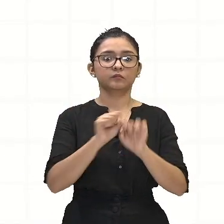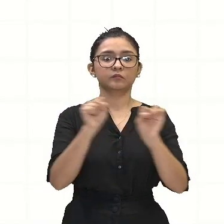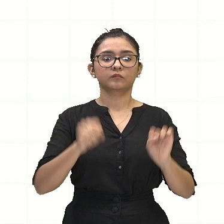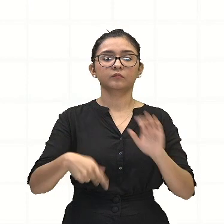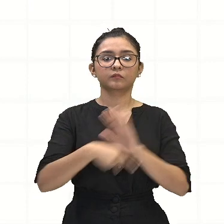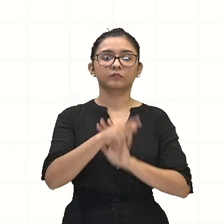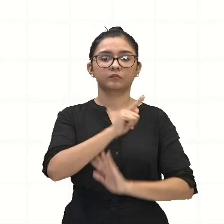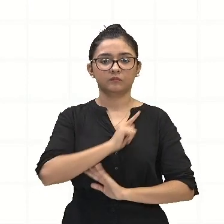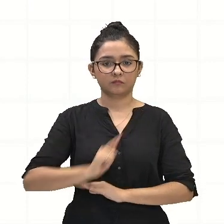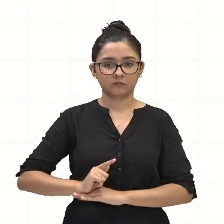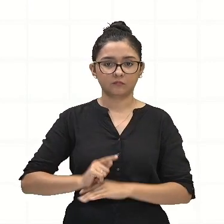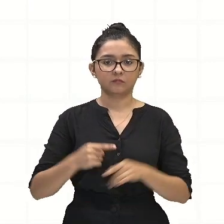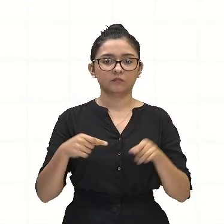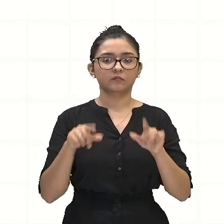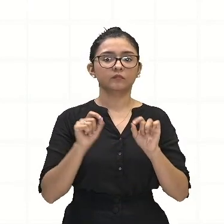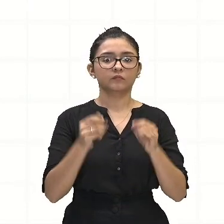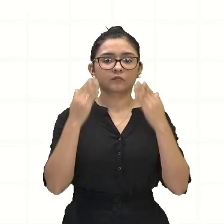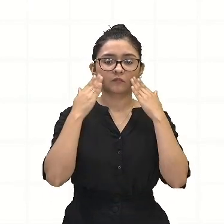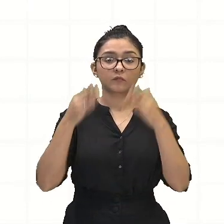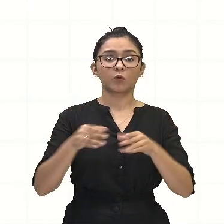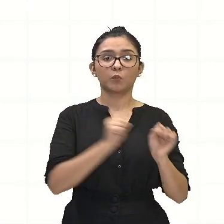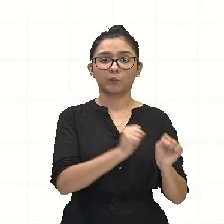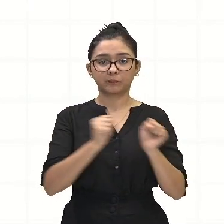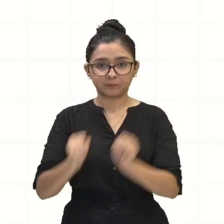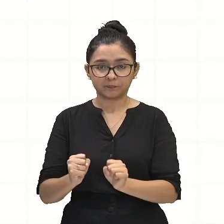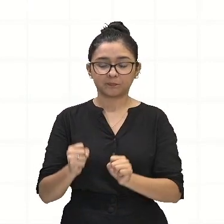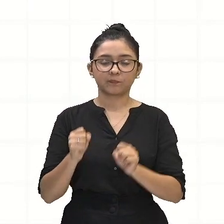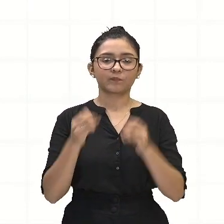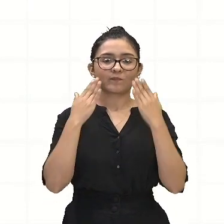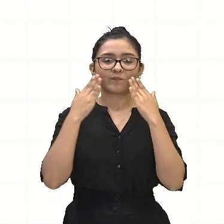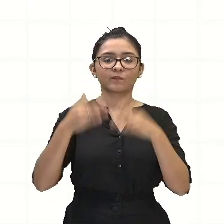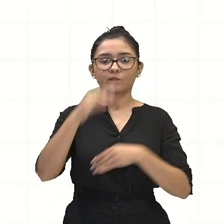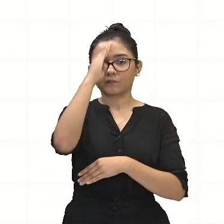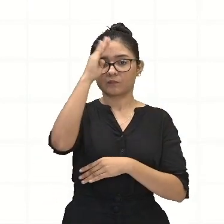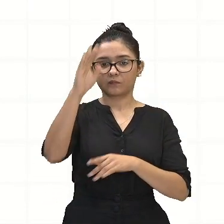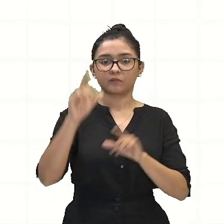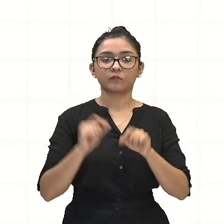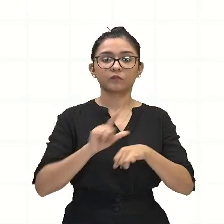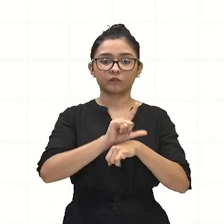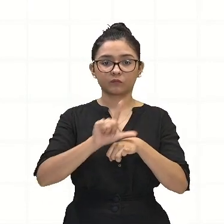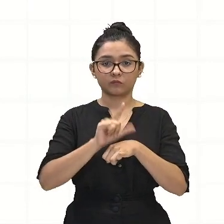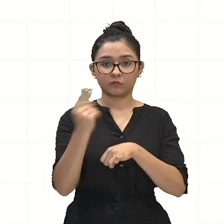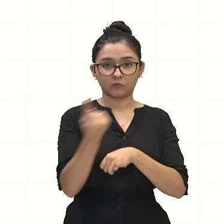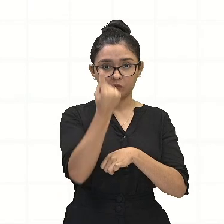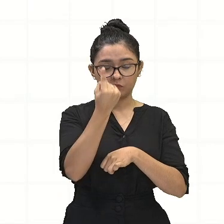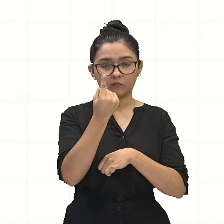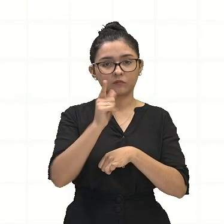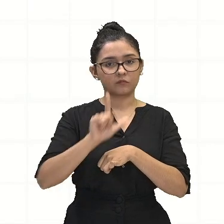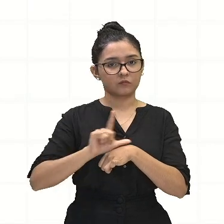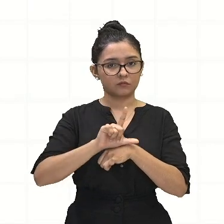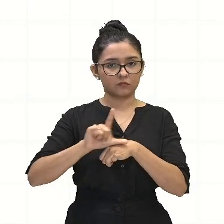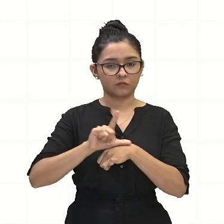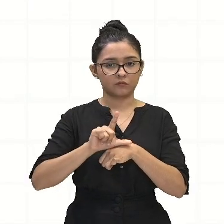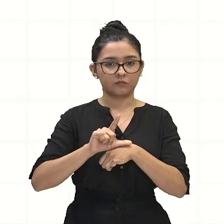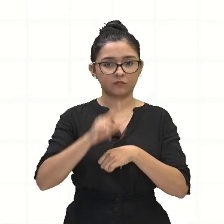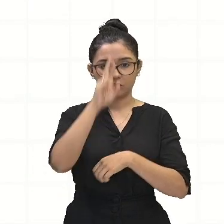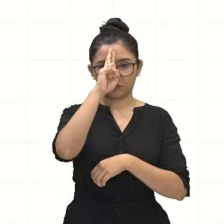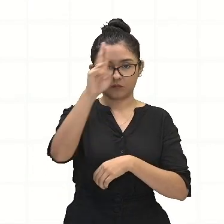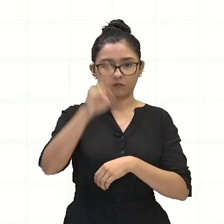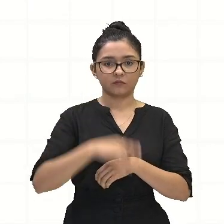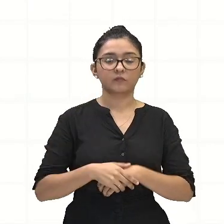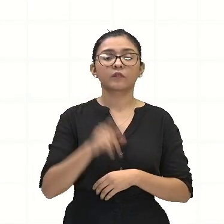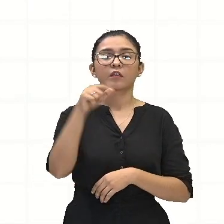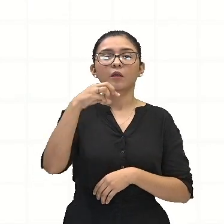de governo em que o poder está concentrado nas mãos de um único líder,